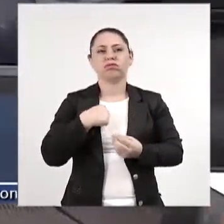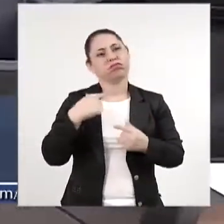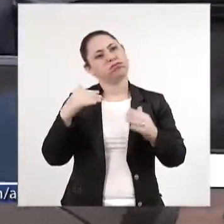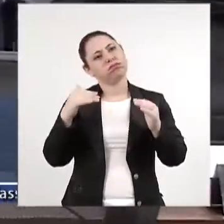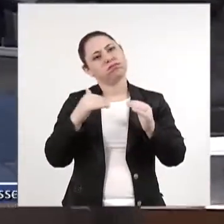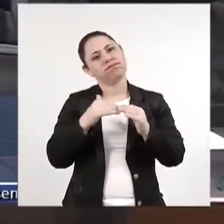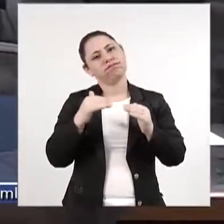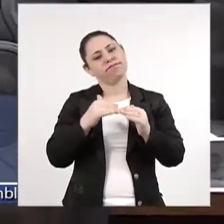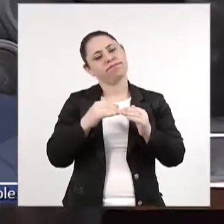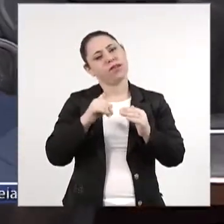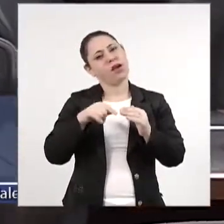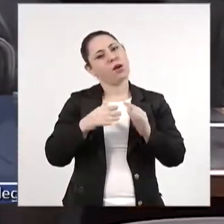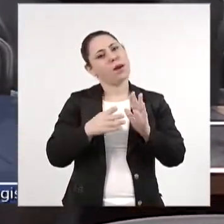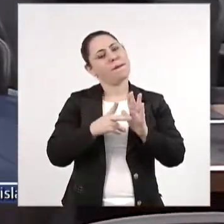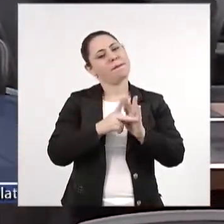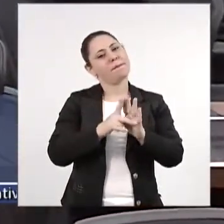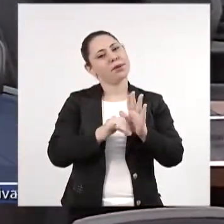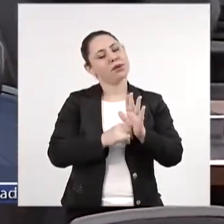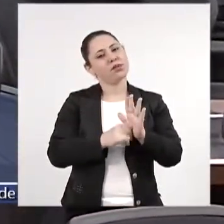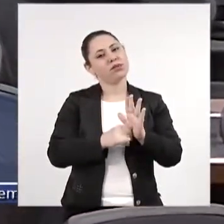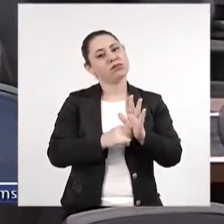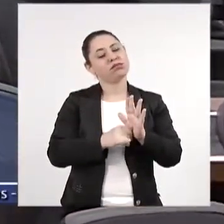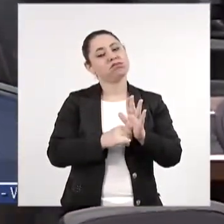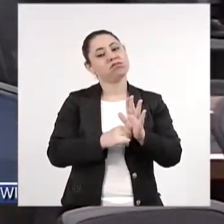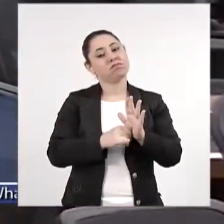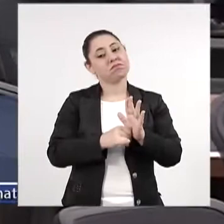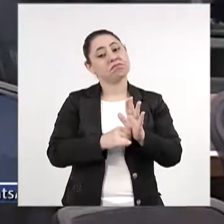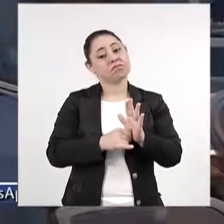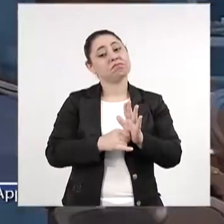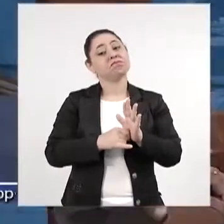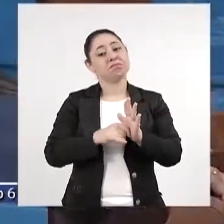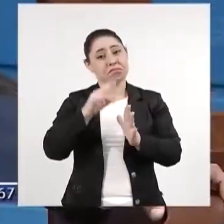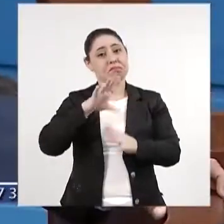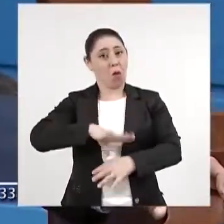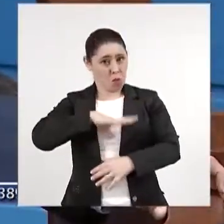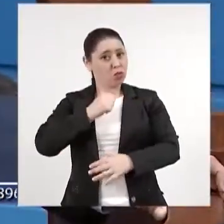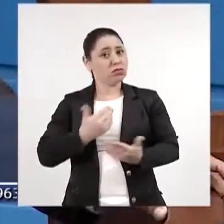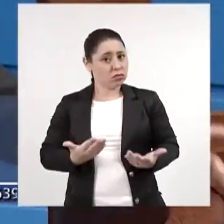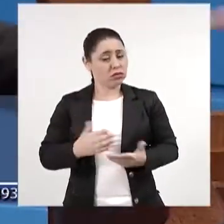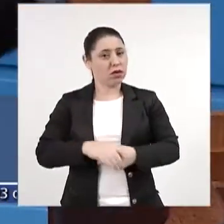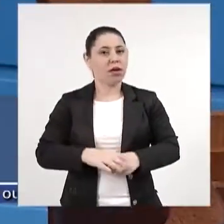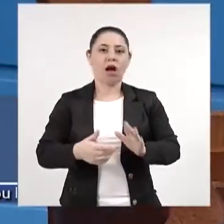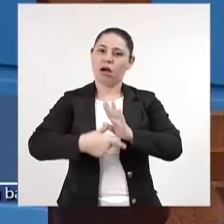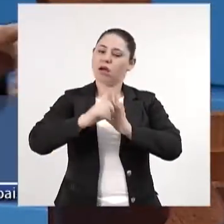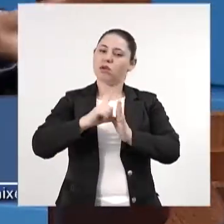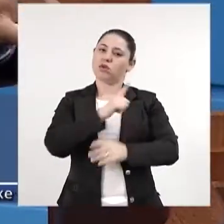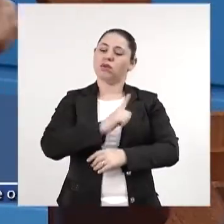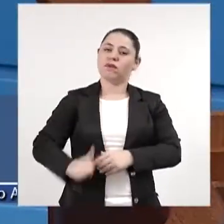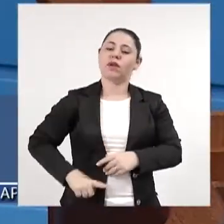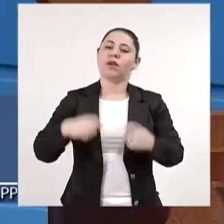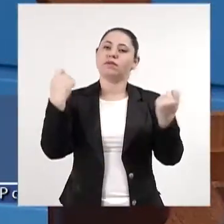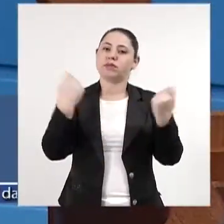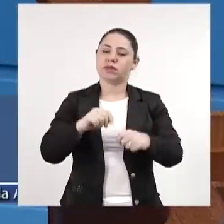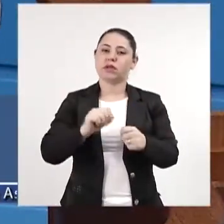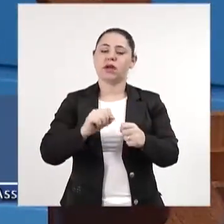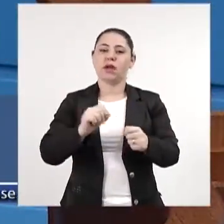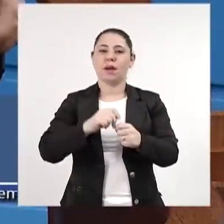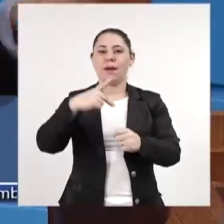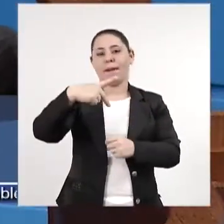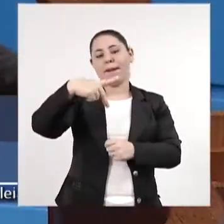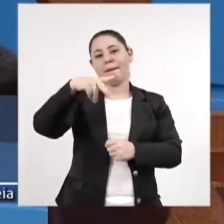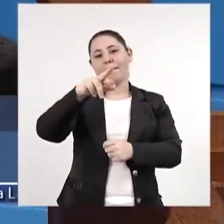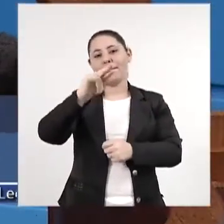que é uma proposta ousada. Agora, deputado Coronel Davi, antes o governo do Estado tem que discutir as privatizações que ele vem